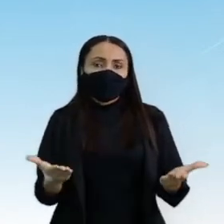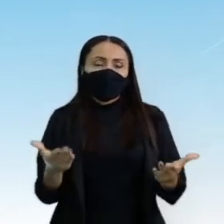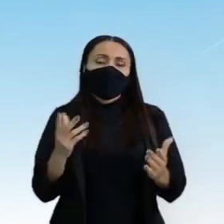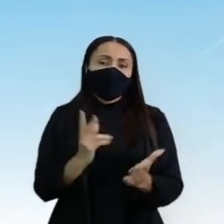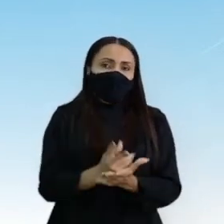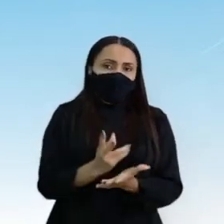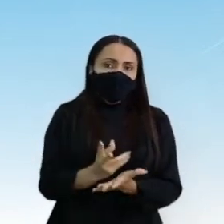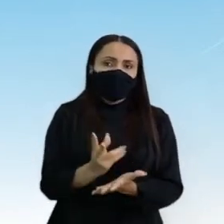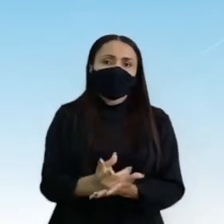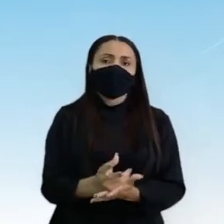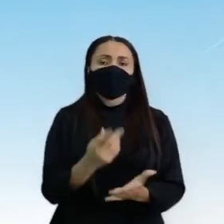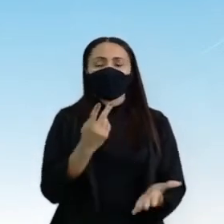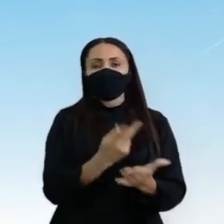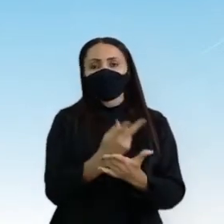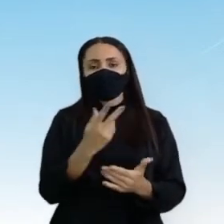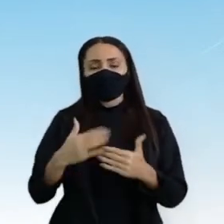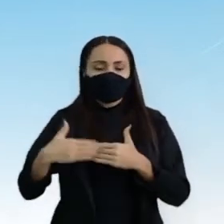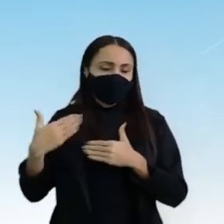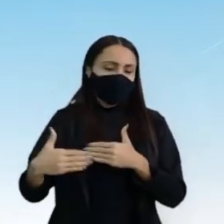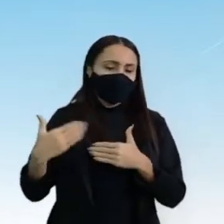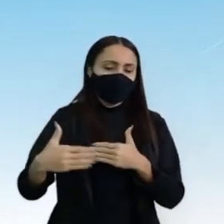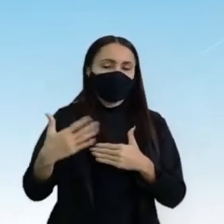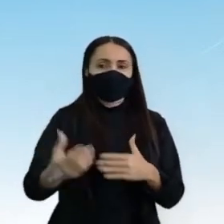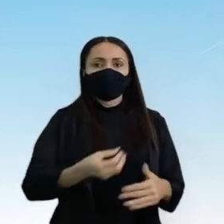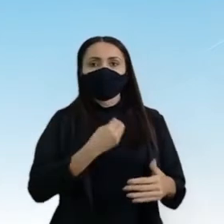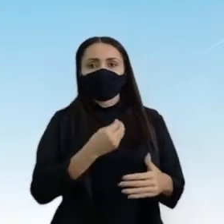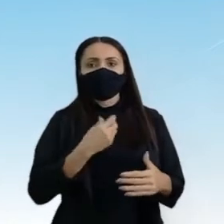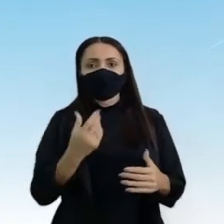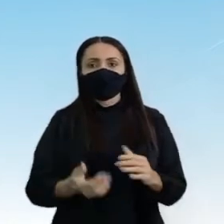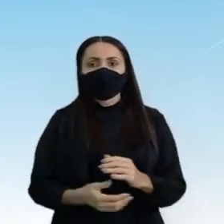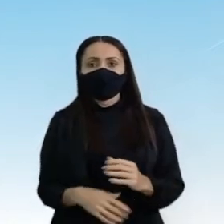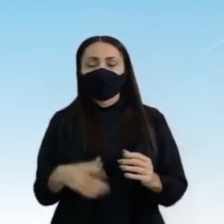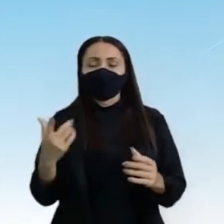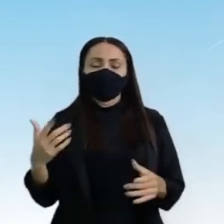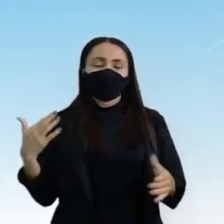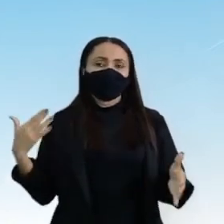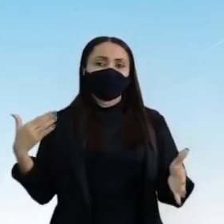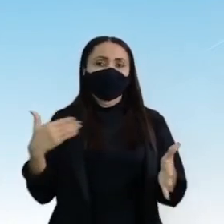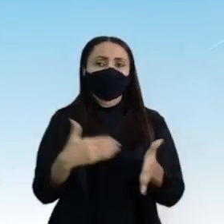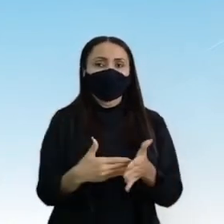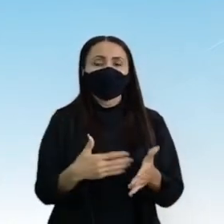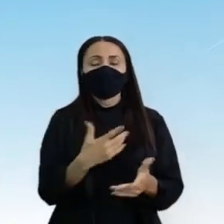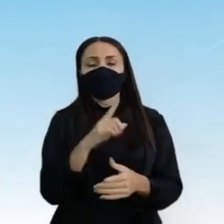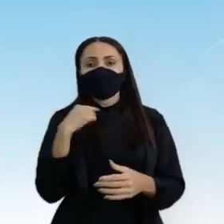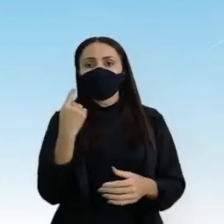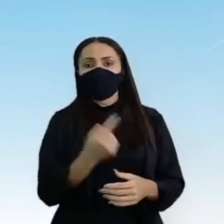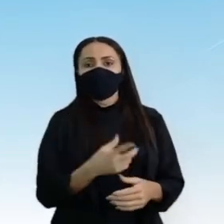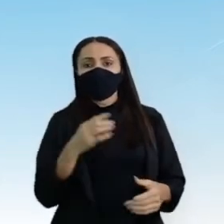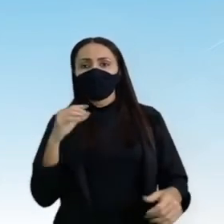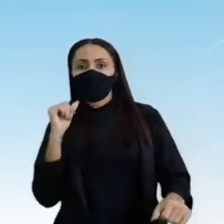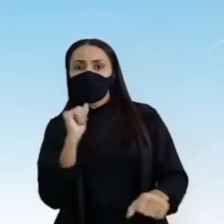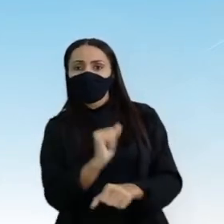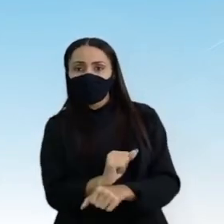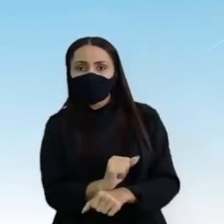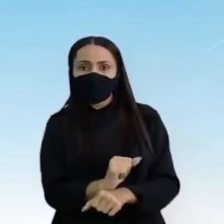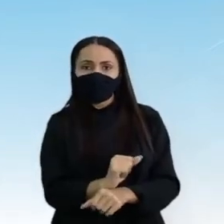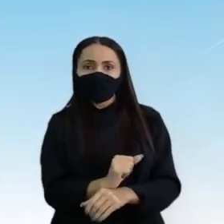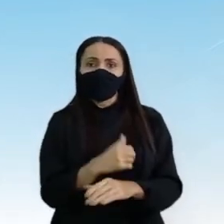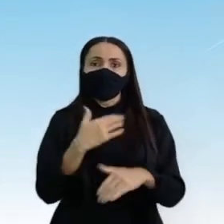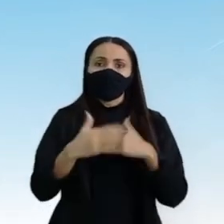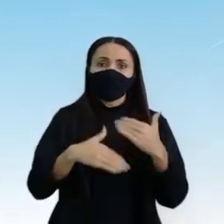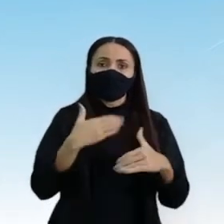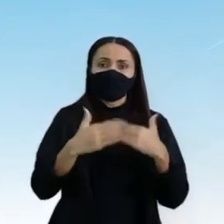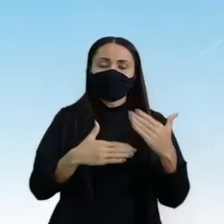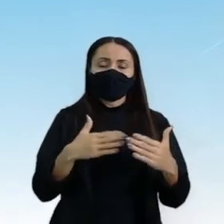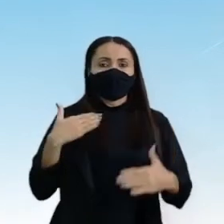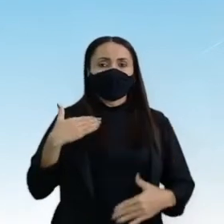continua, ela vai acontecendo ao longo da vida. É claro, vai chegar um momento que nós vamos estacionar esse processo metabólico